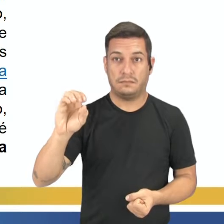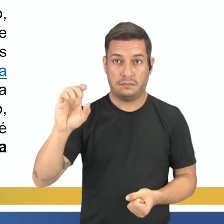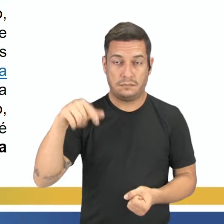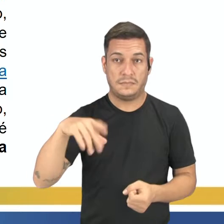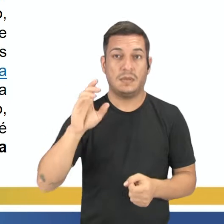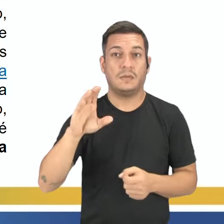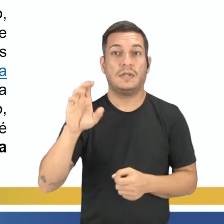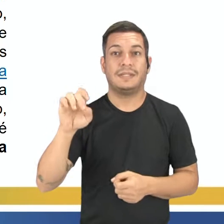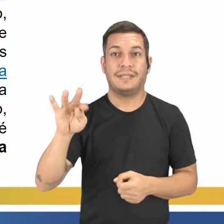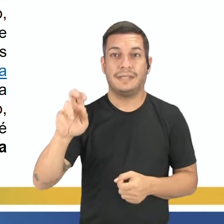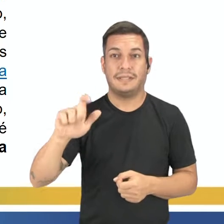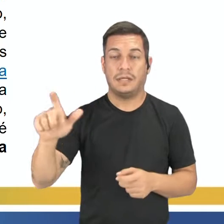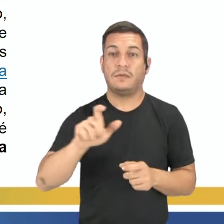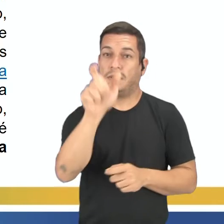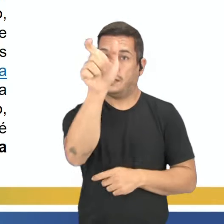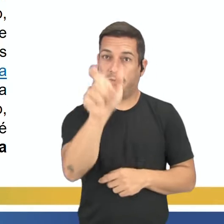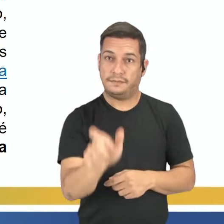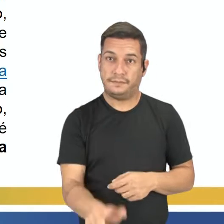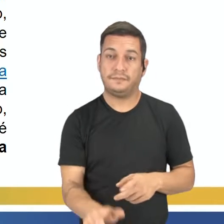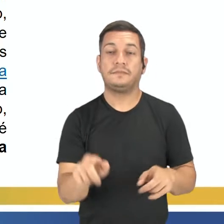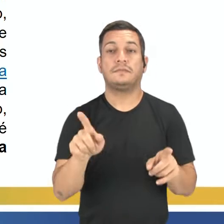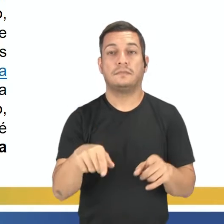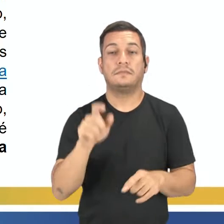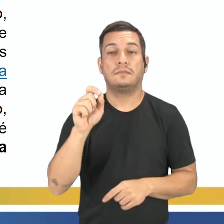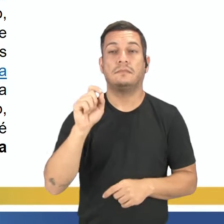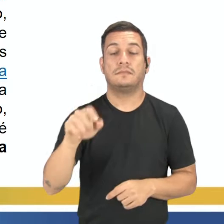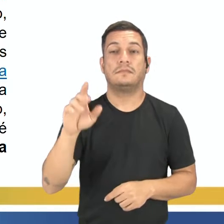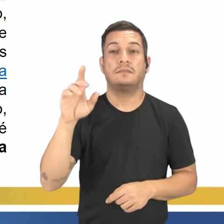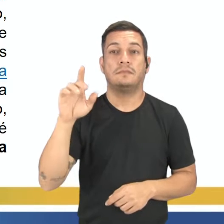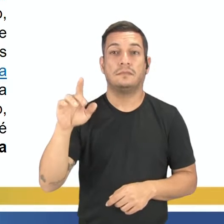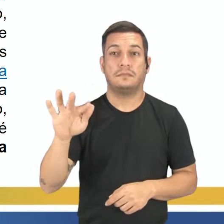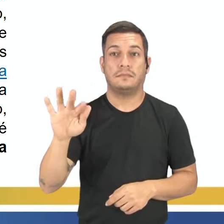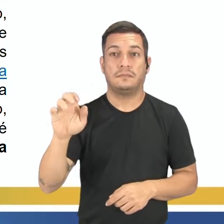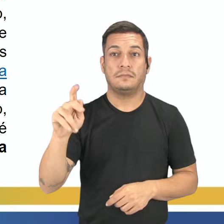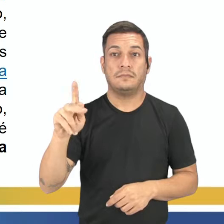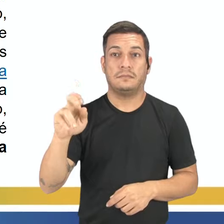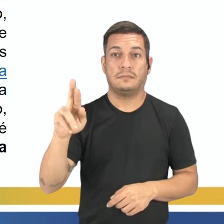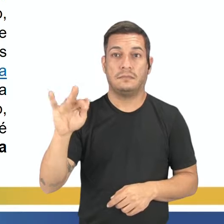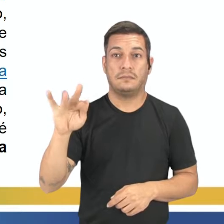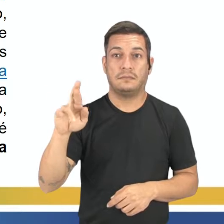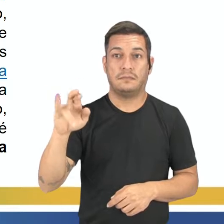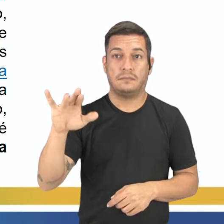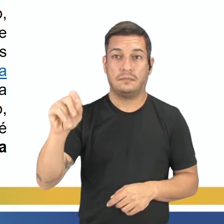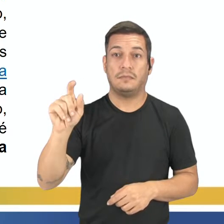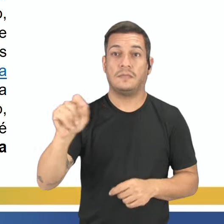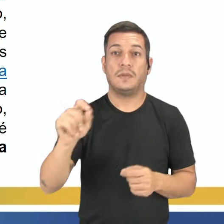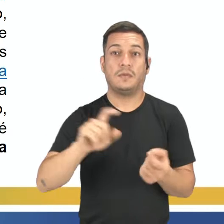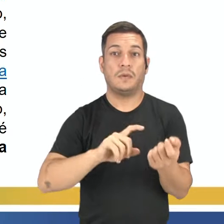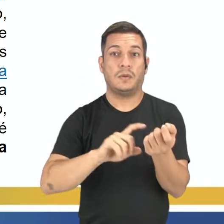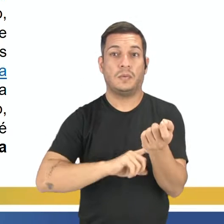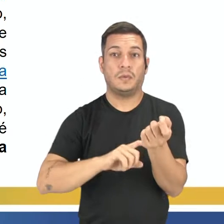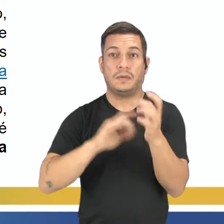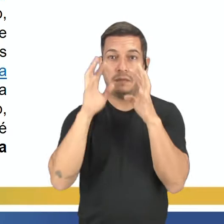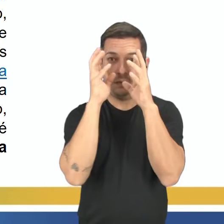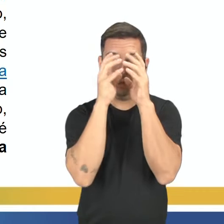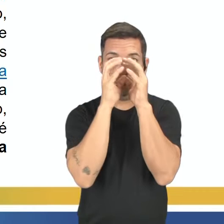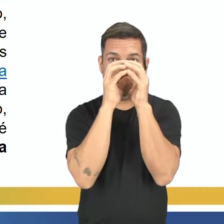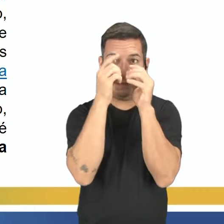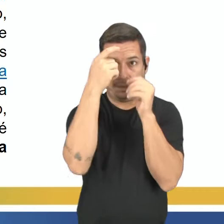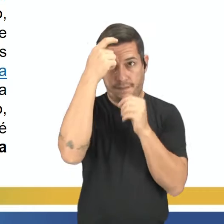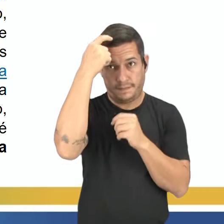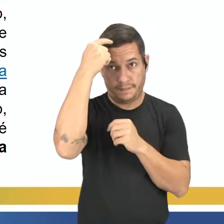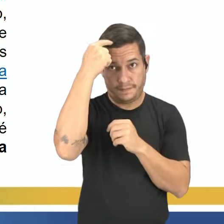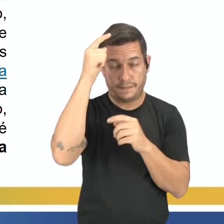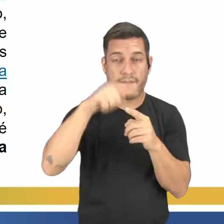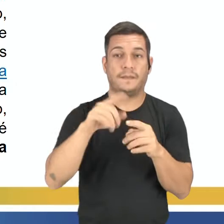que é o encéfalo e a medula espinhal, e o sistema nervoso periférico, que são os nervos cranianos e raquianos, tá?